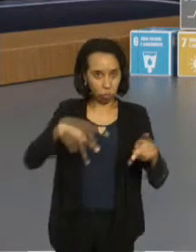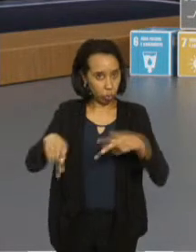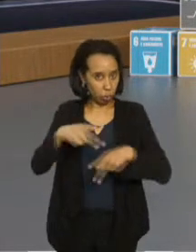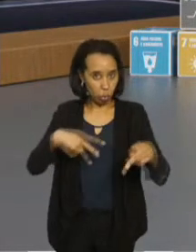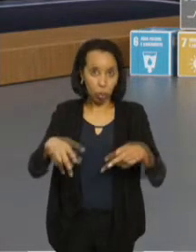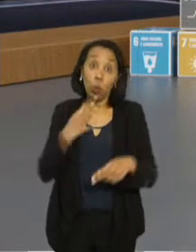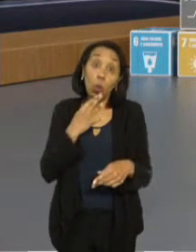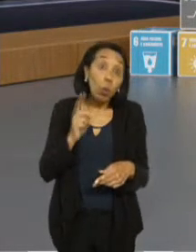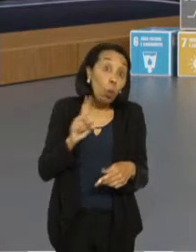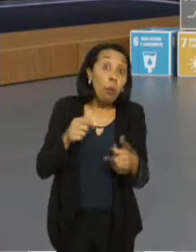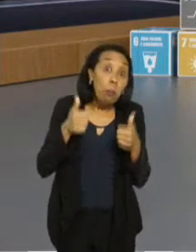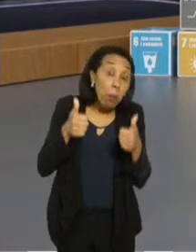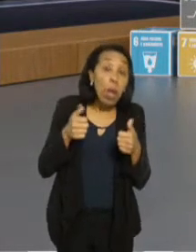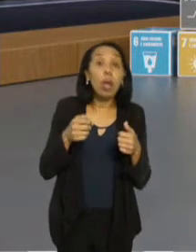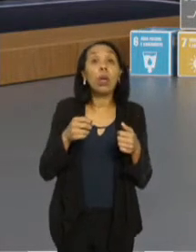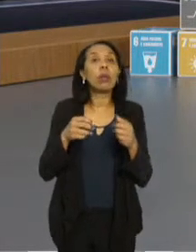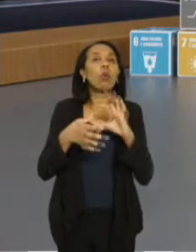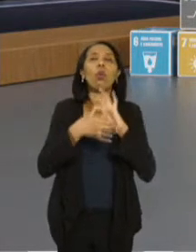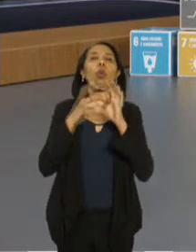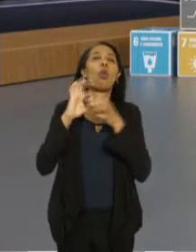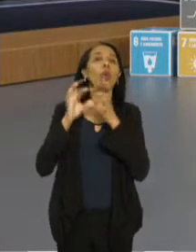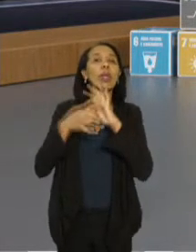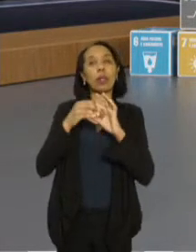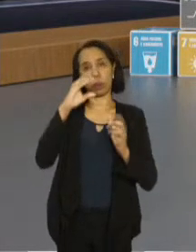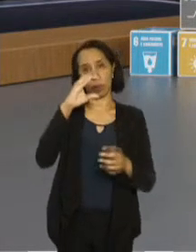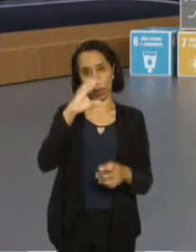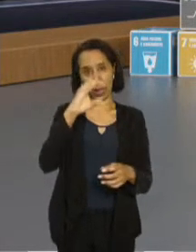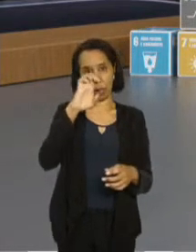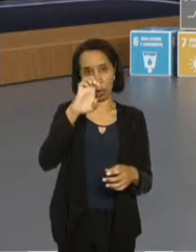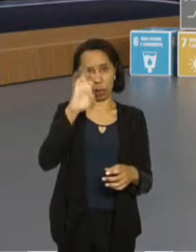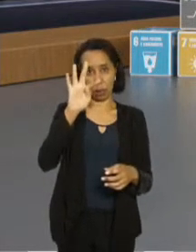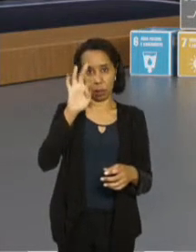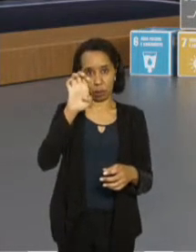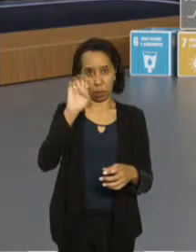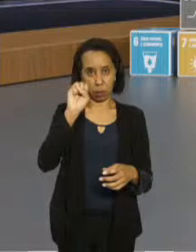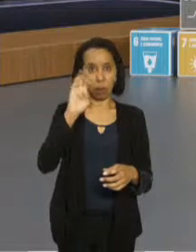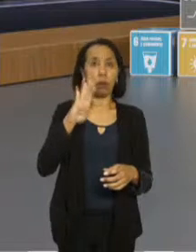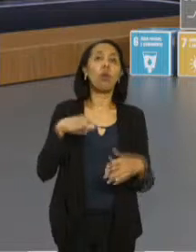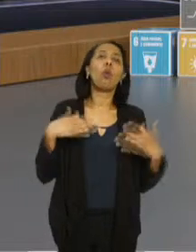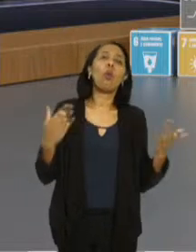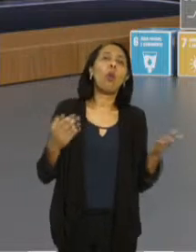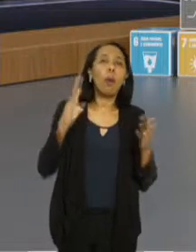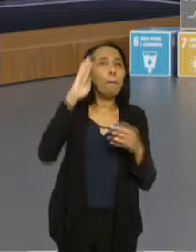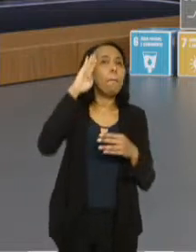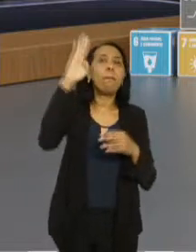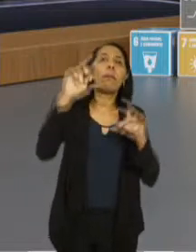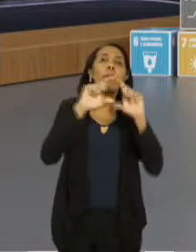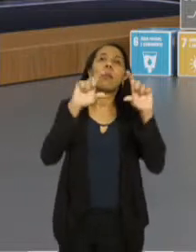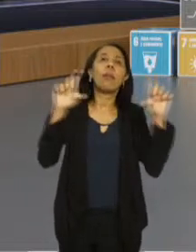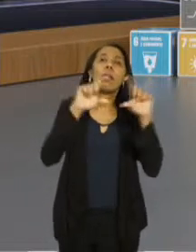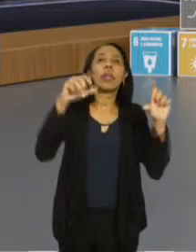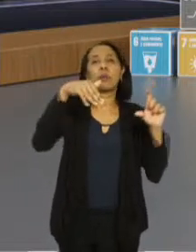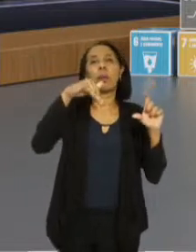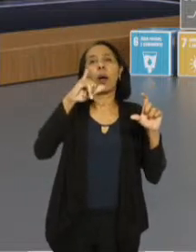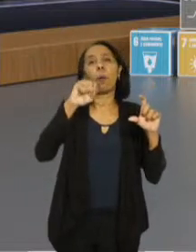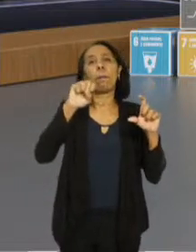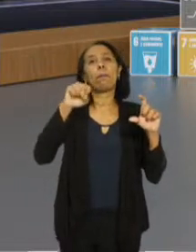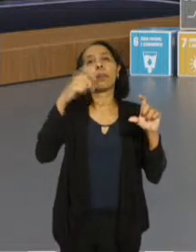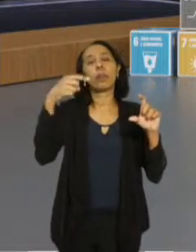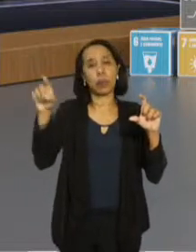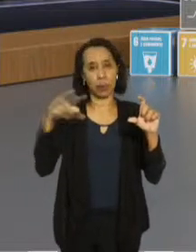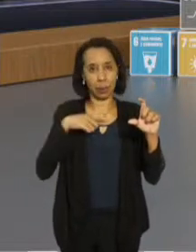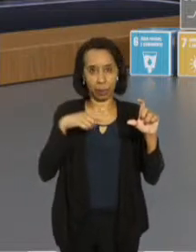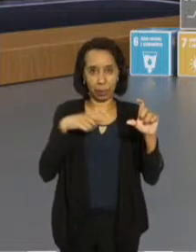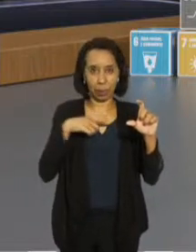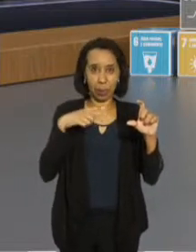pode não conhecer muito bem, o contexto da CETESB. Qual a sua principal missão? Inclusive diante